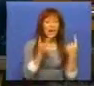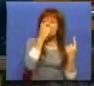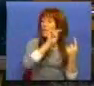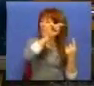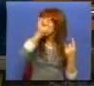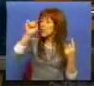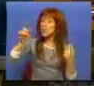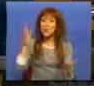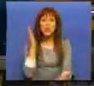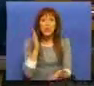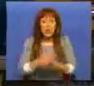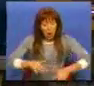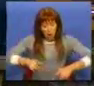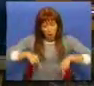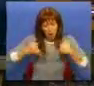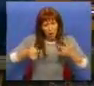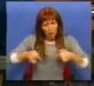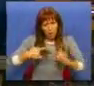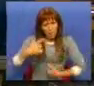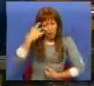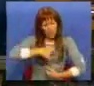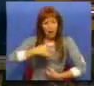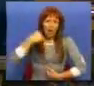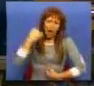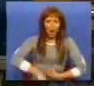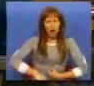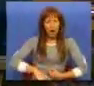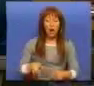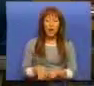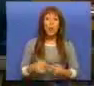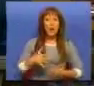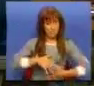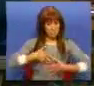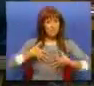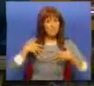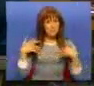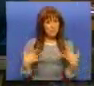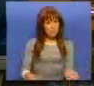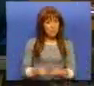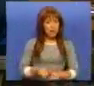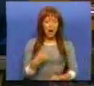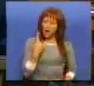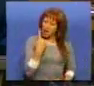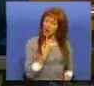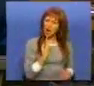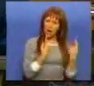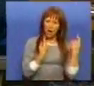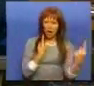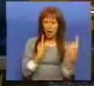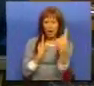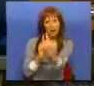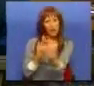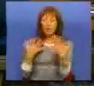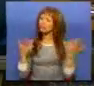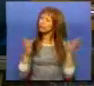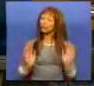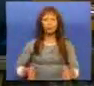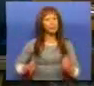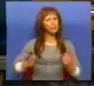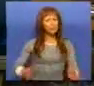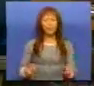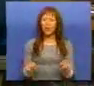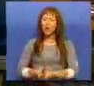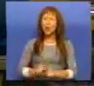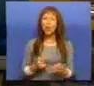pessoa apenas a ela dizem respeito. São emocionais, individuais e não devem estar